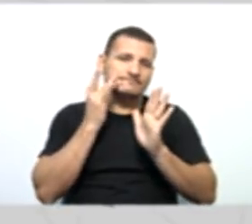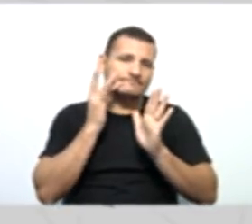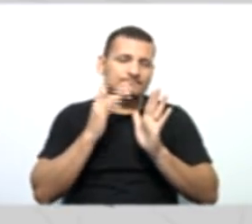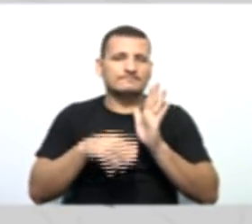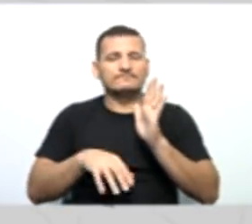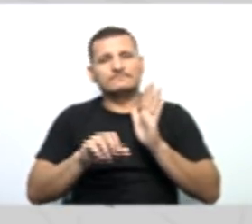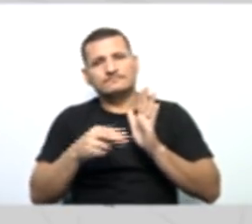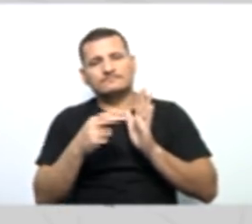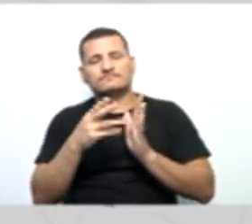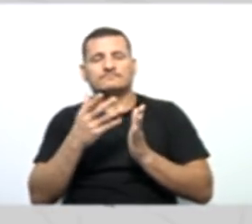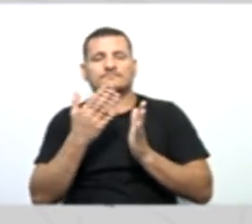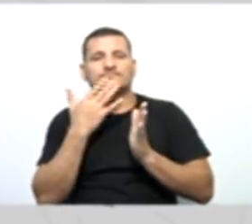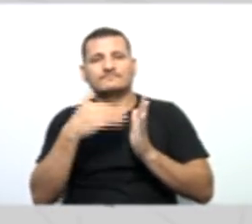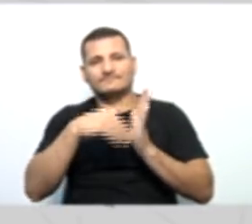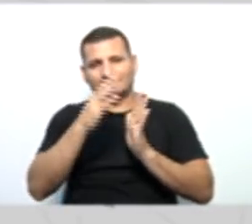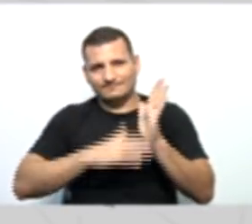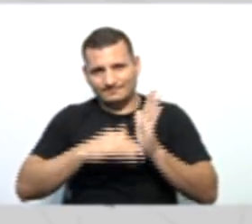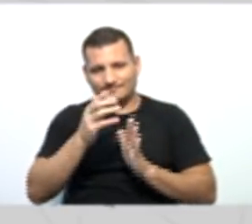de tintas.